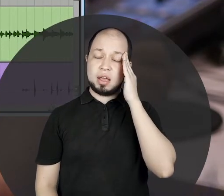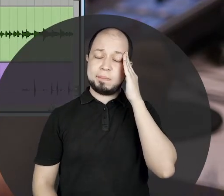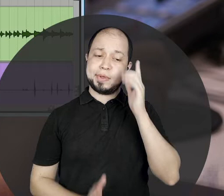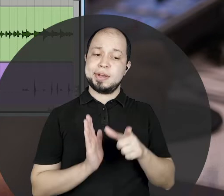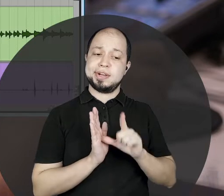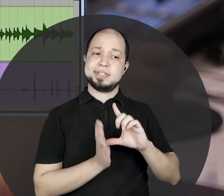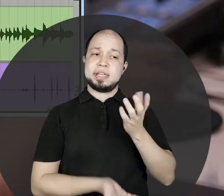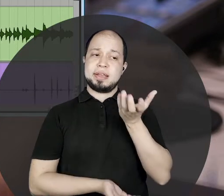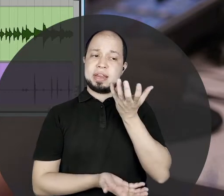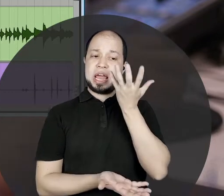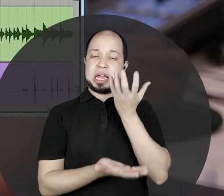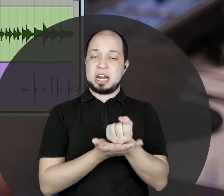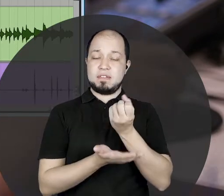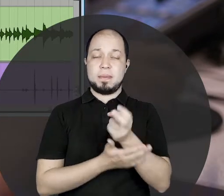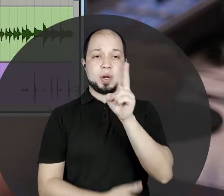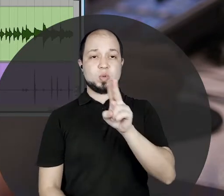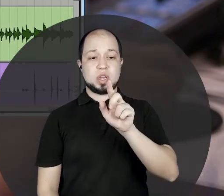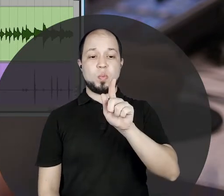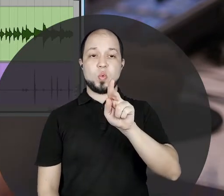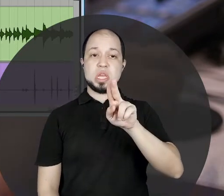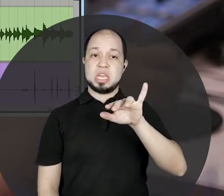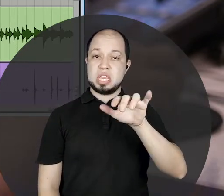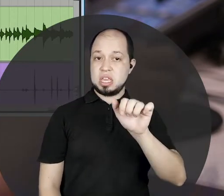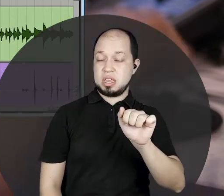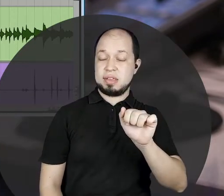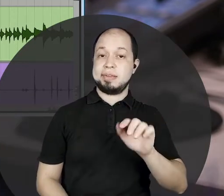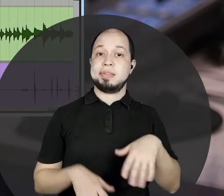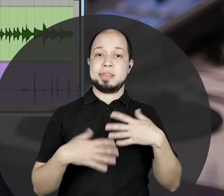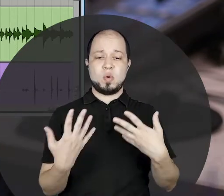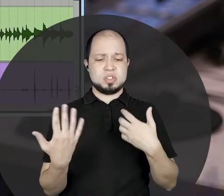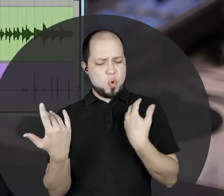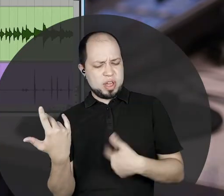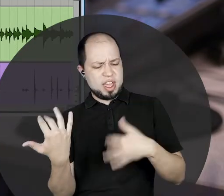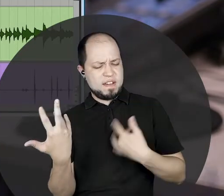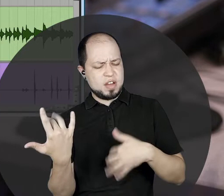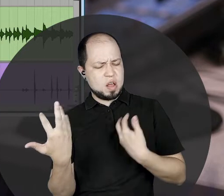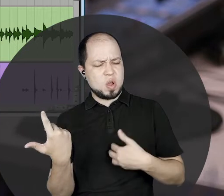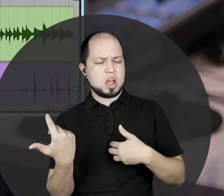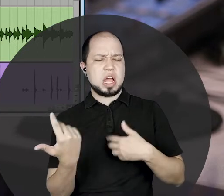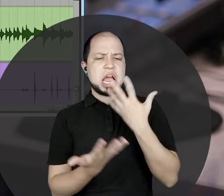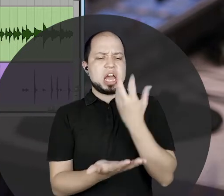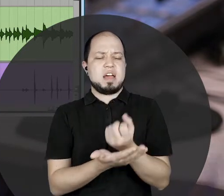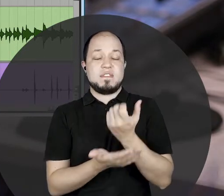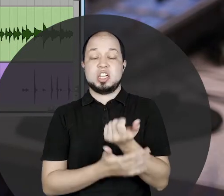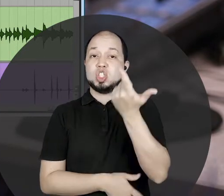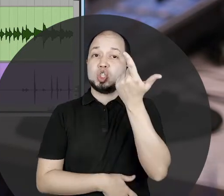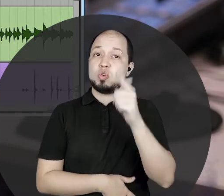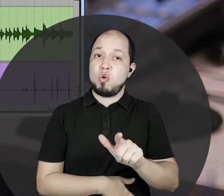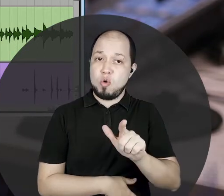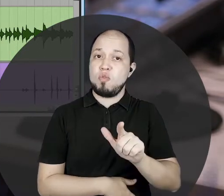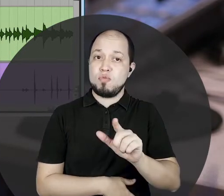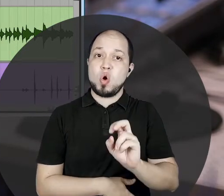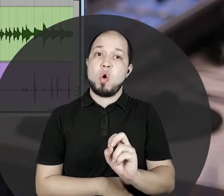era para ter sido uma gravação guia. Então, esse riff que ele fez no violão, ou a gente ia gravar de novo, ou ia